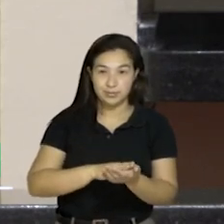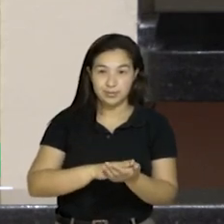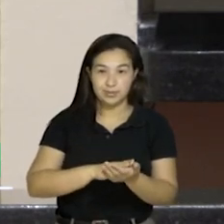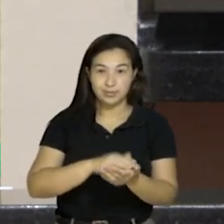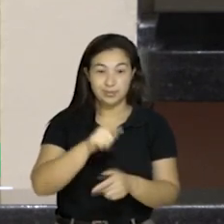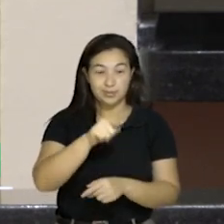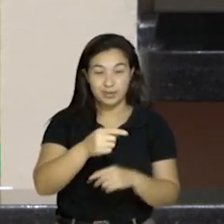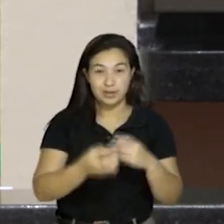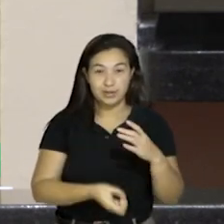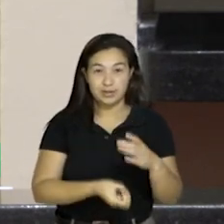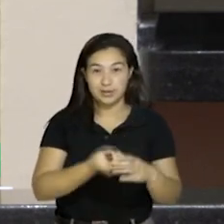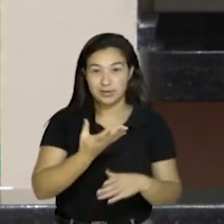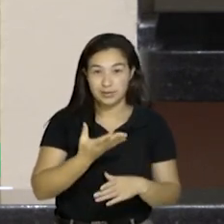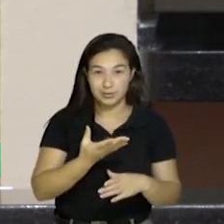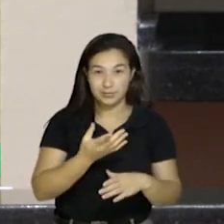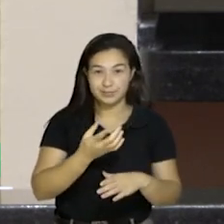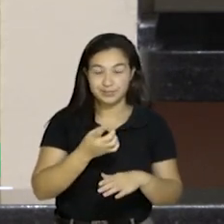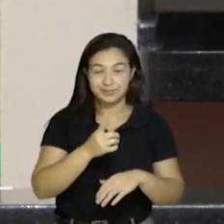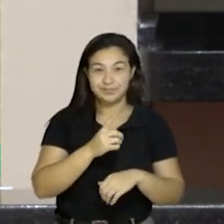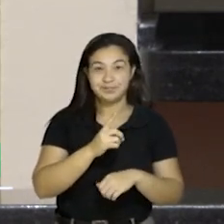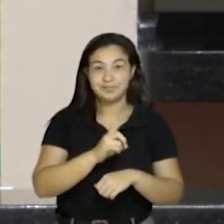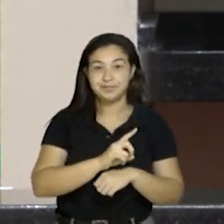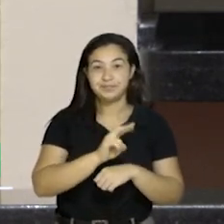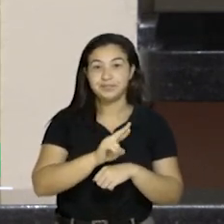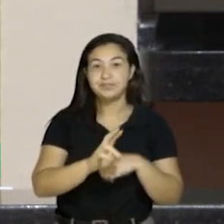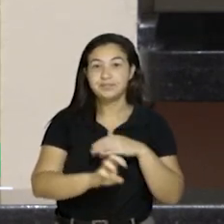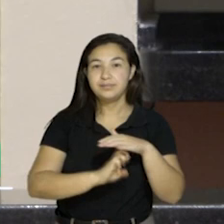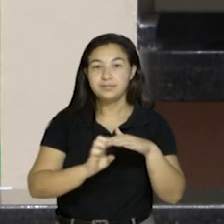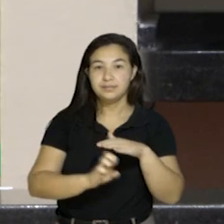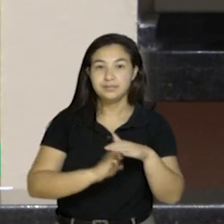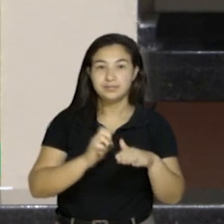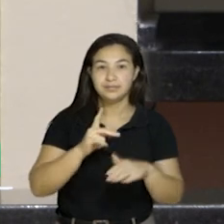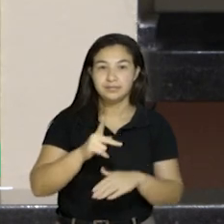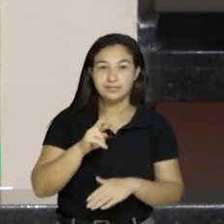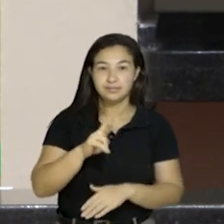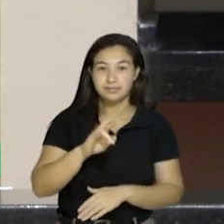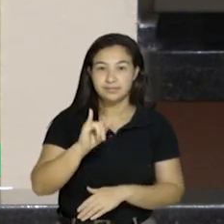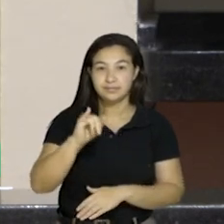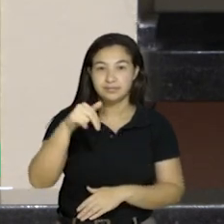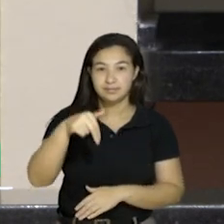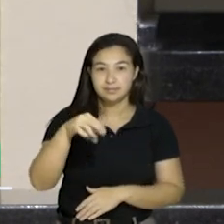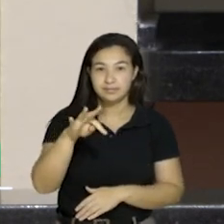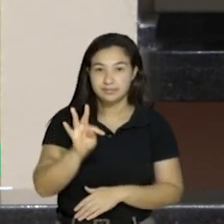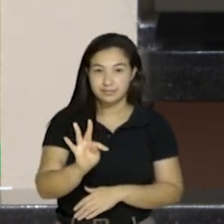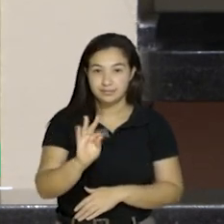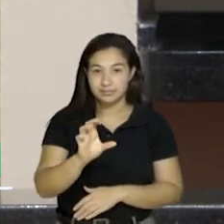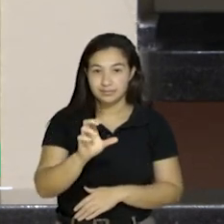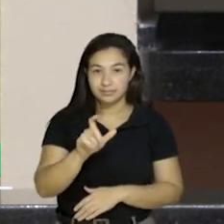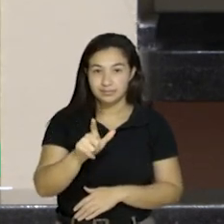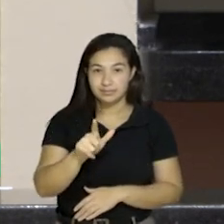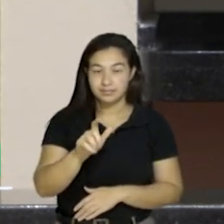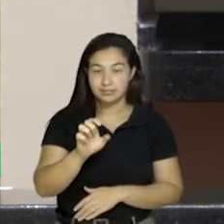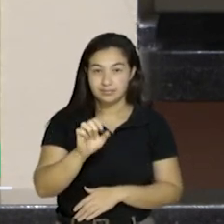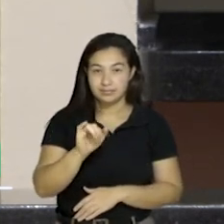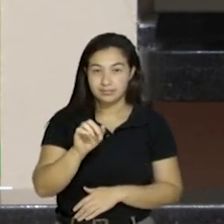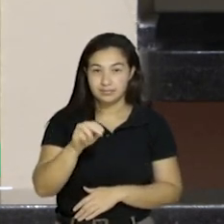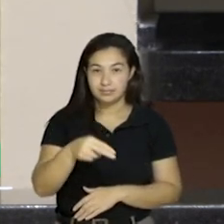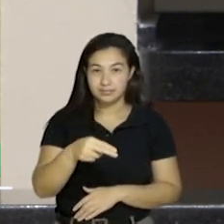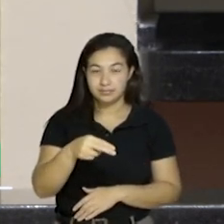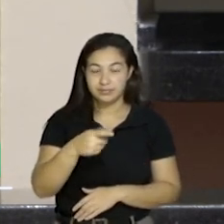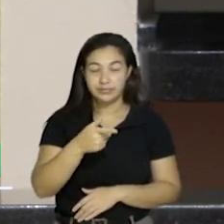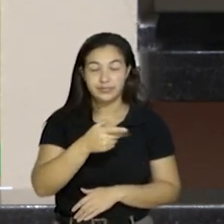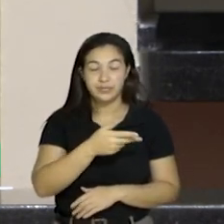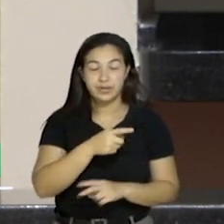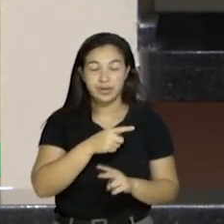fundadores e diretoras da empresa blitz vai senhores Ernani Alves Melo e